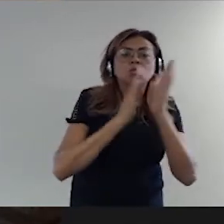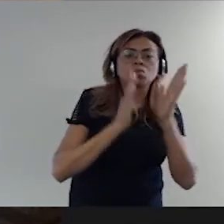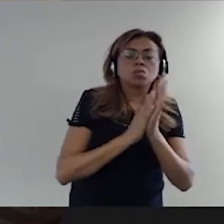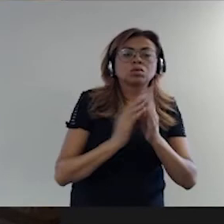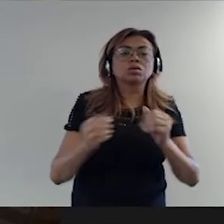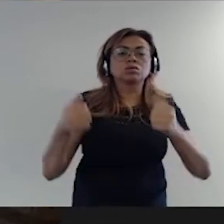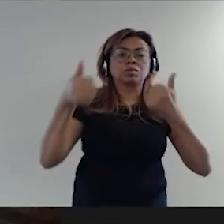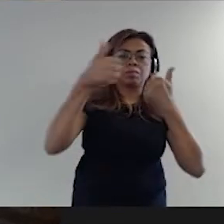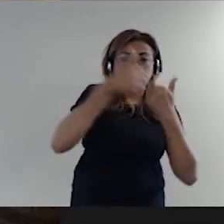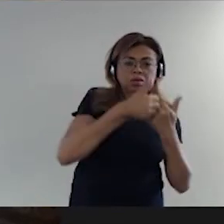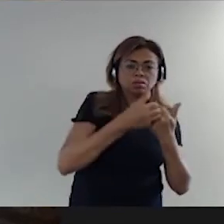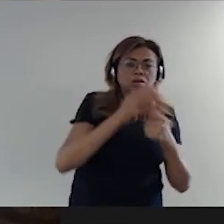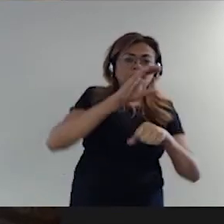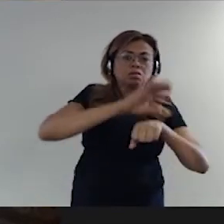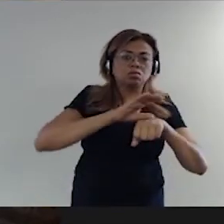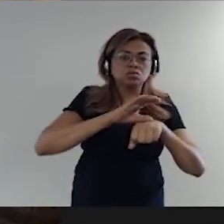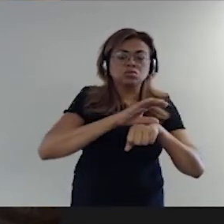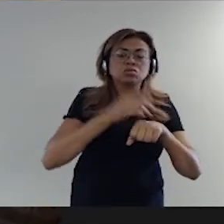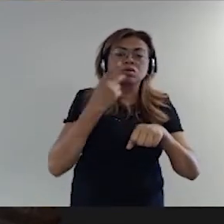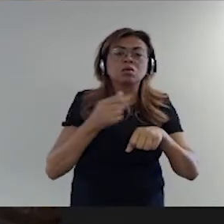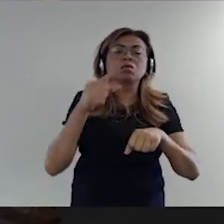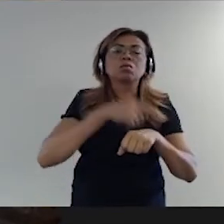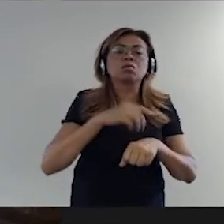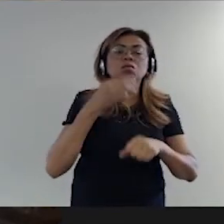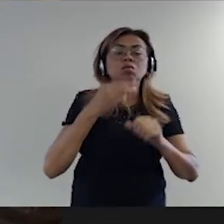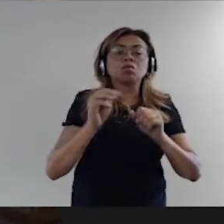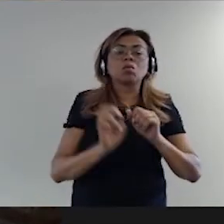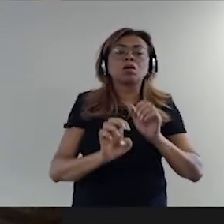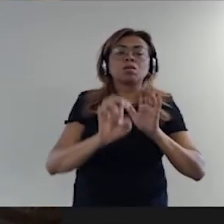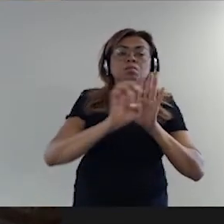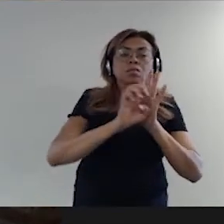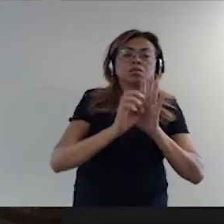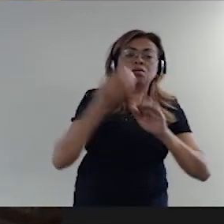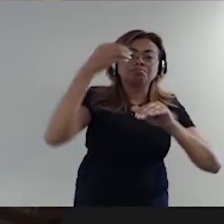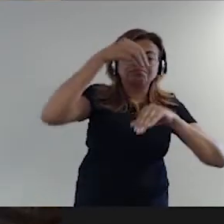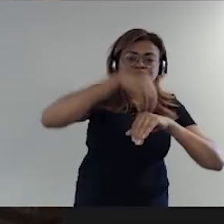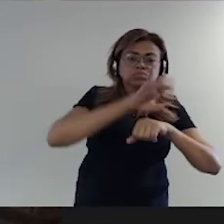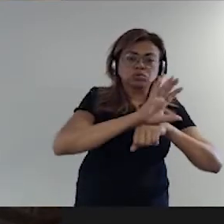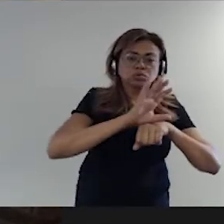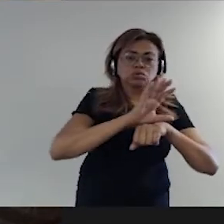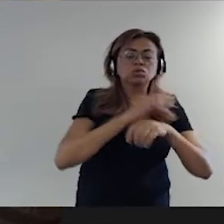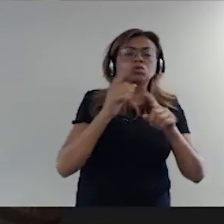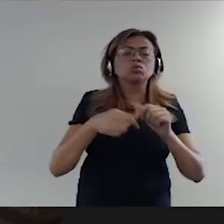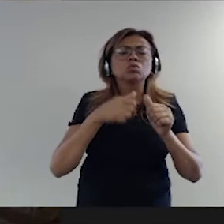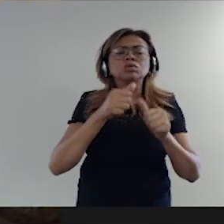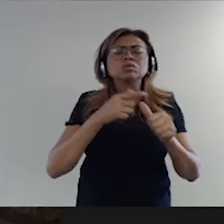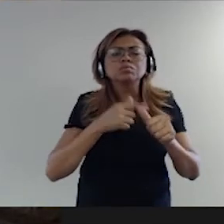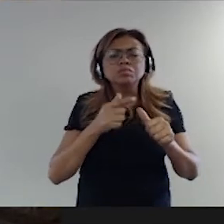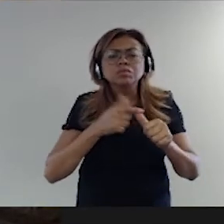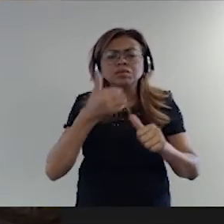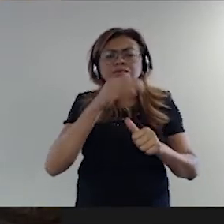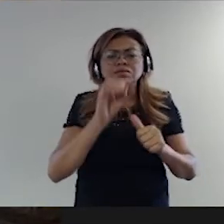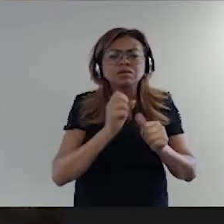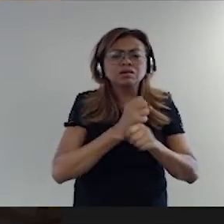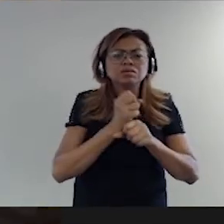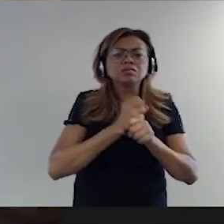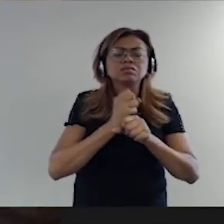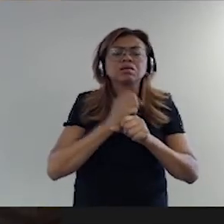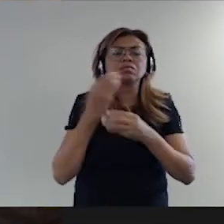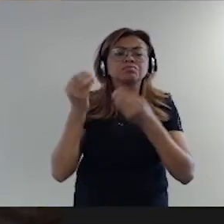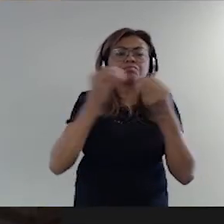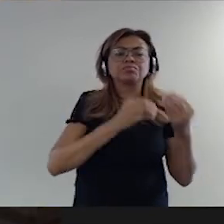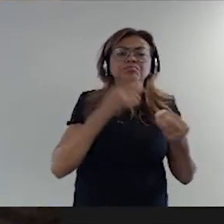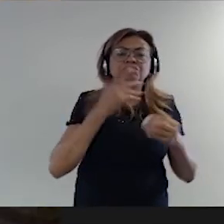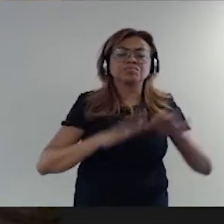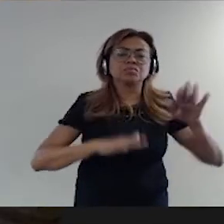mais avançada, ela vai trazer, nos primeiros 10 anos, um agravamento do